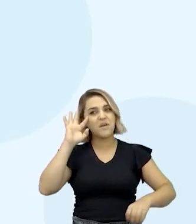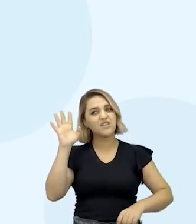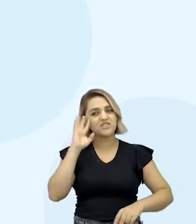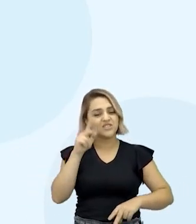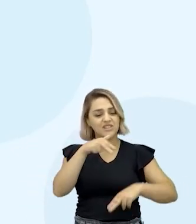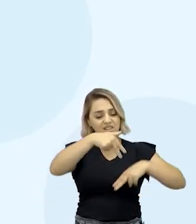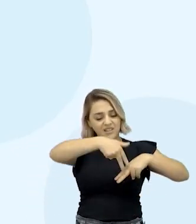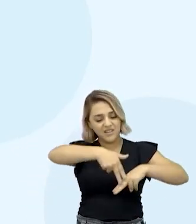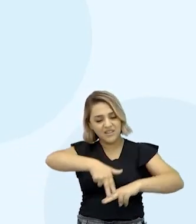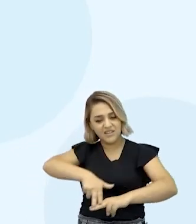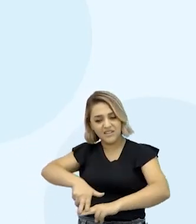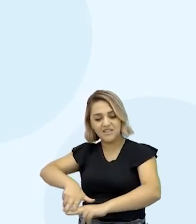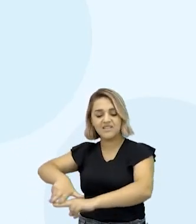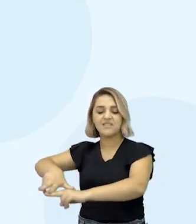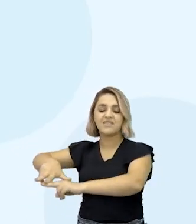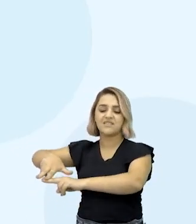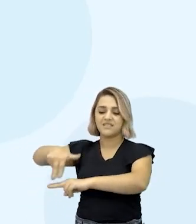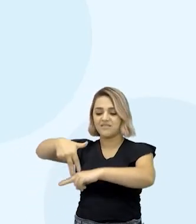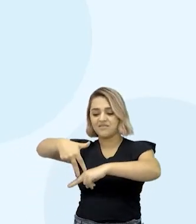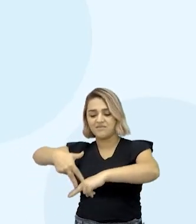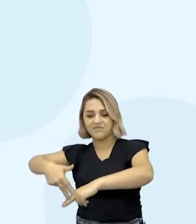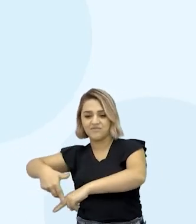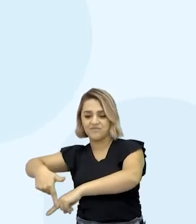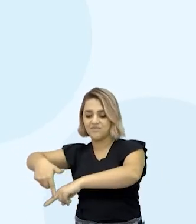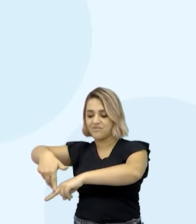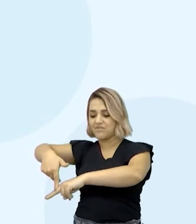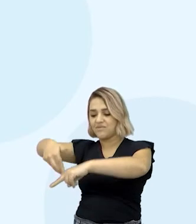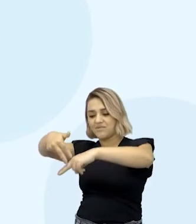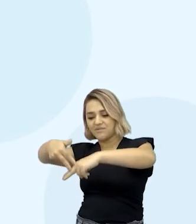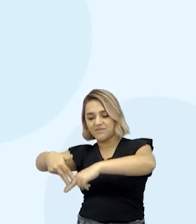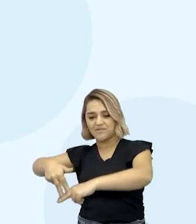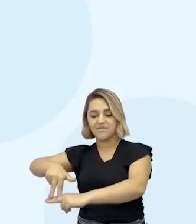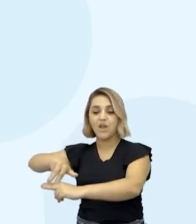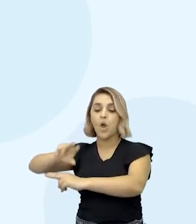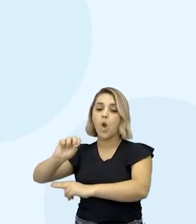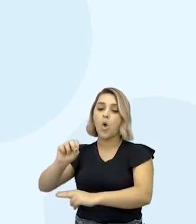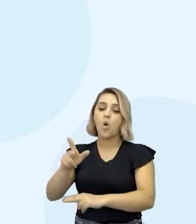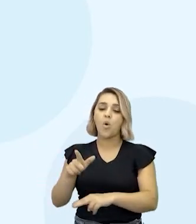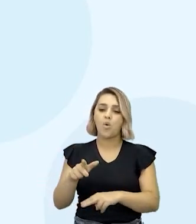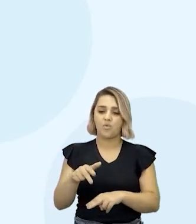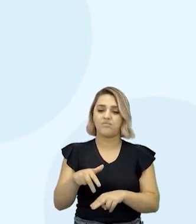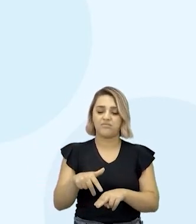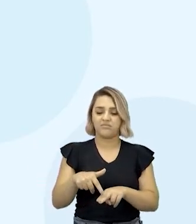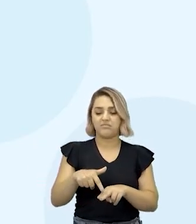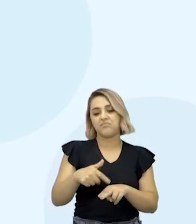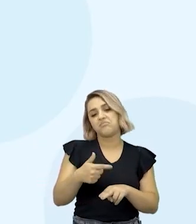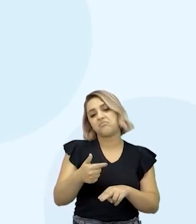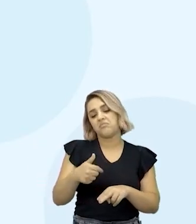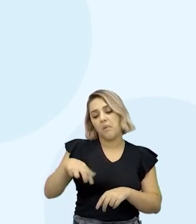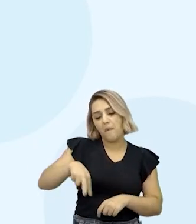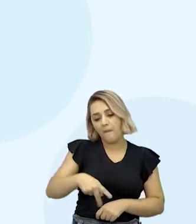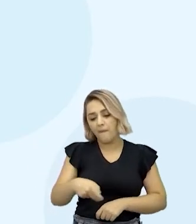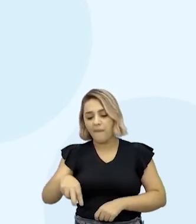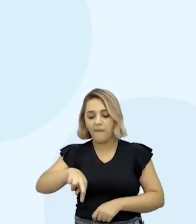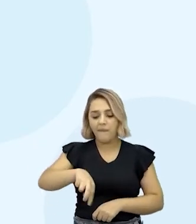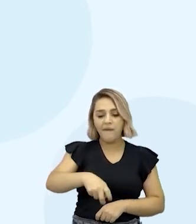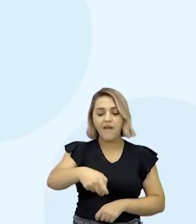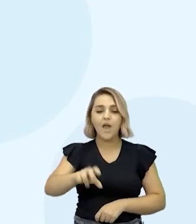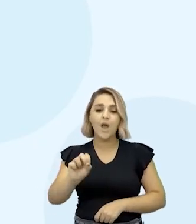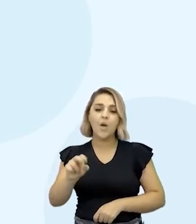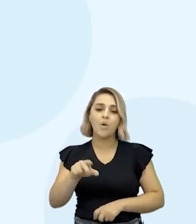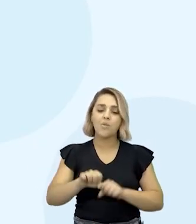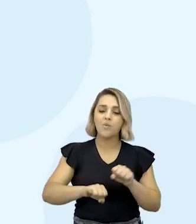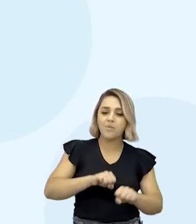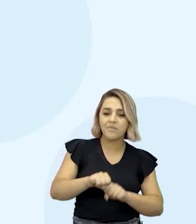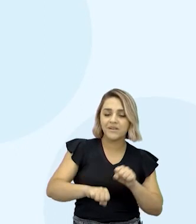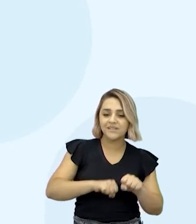tenha o patins também, a bicicleta, tá? Então, só para vocês observarem aí um exemplo para vocês, tá? Aí